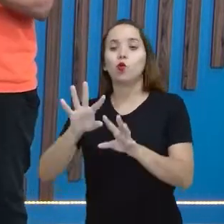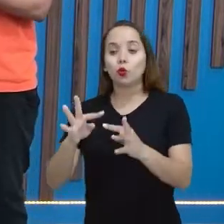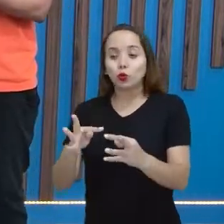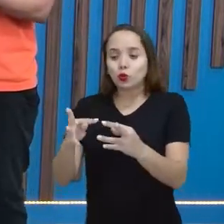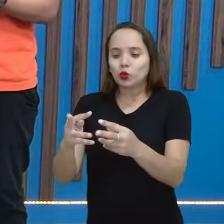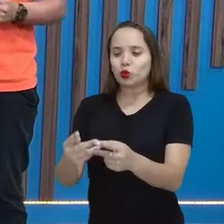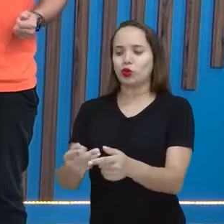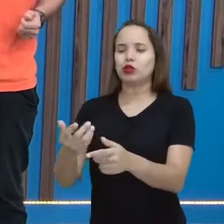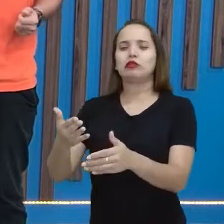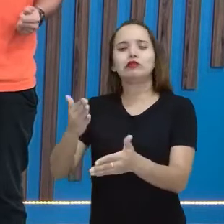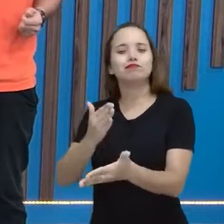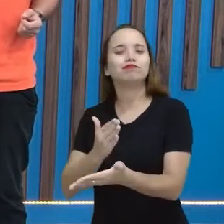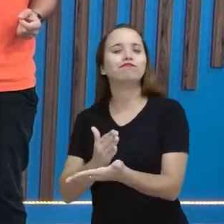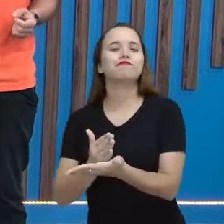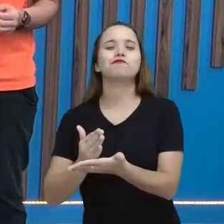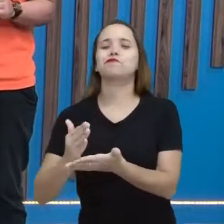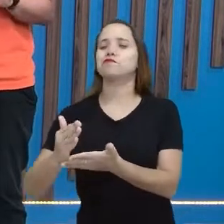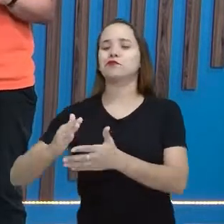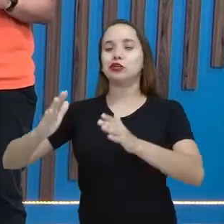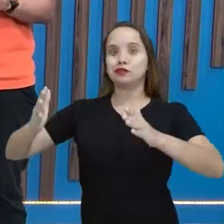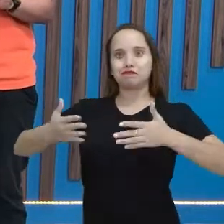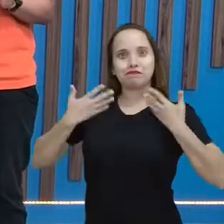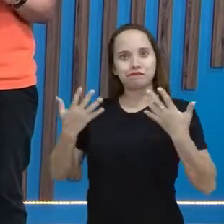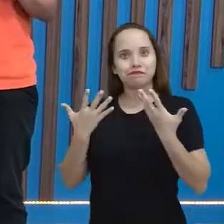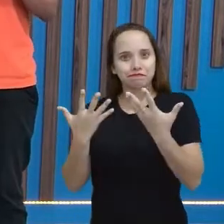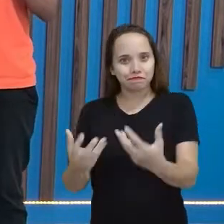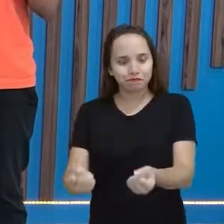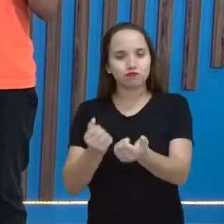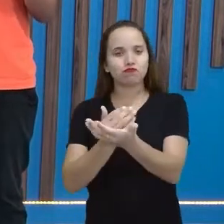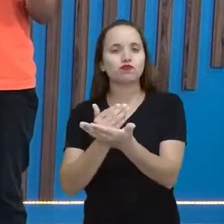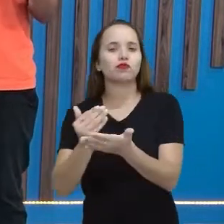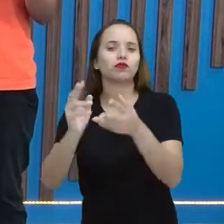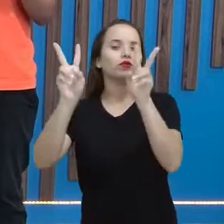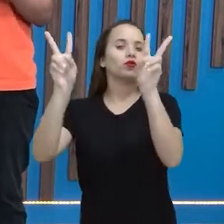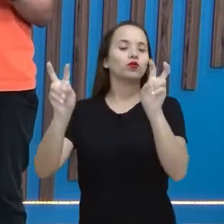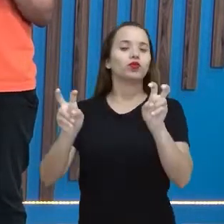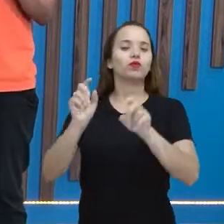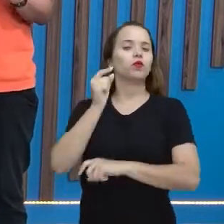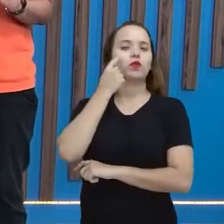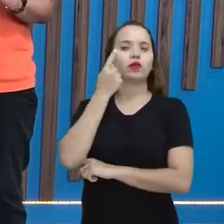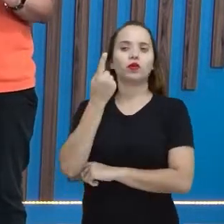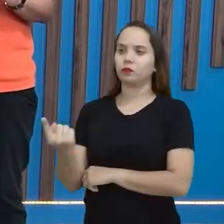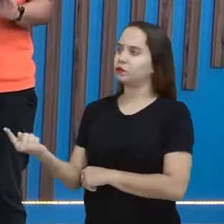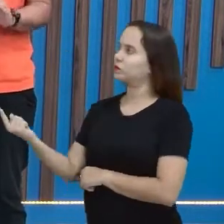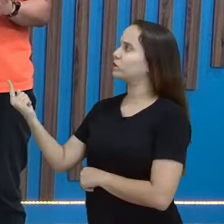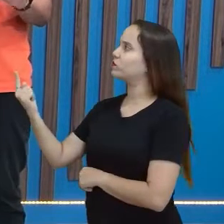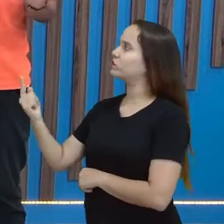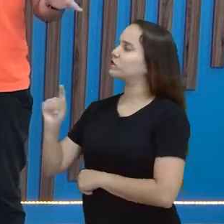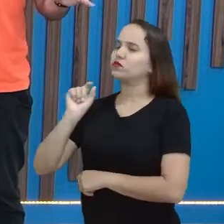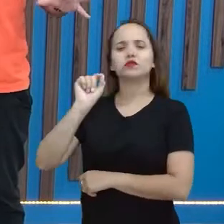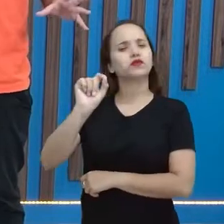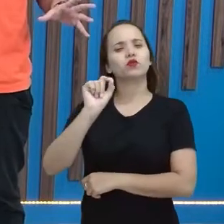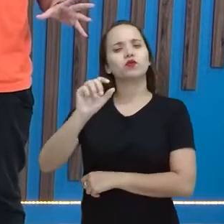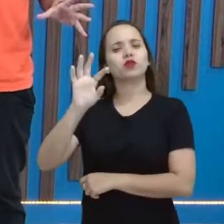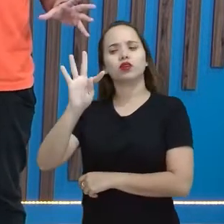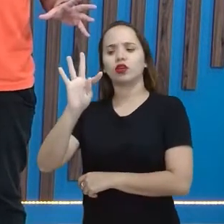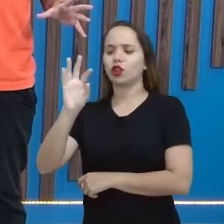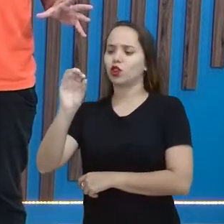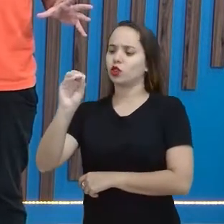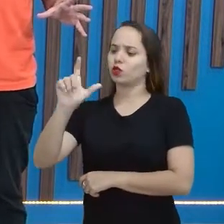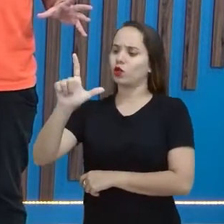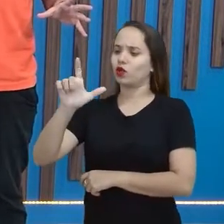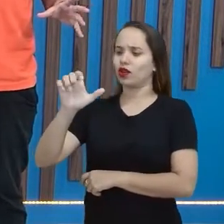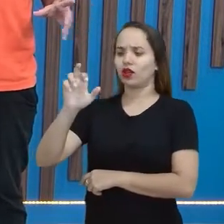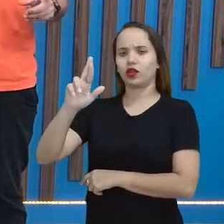de ânimo, vamos começar aqui com um tema que é o seguinte: o que é tolerância? Pensar